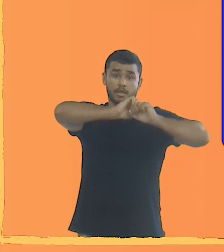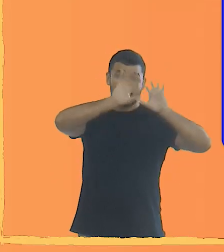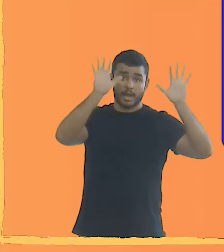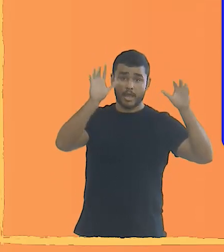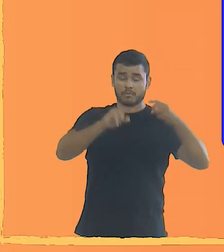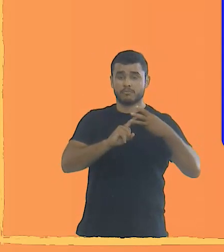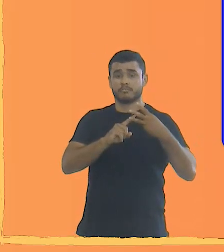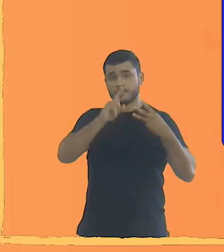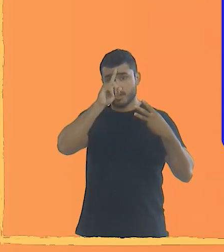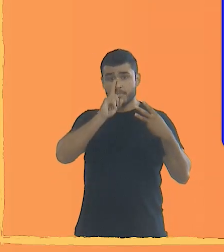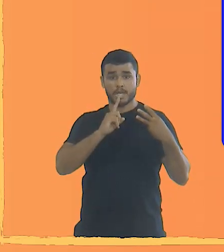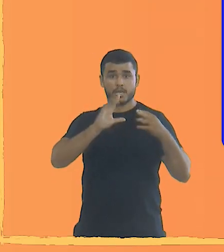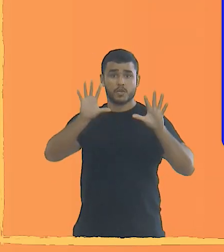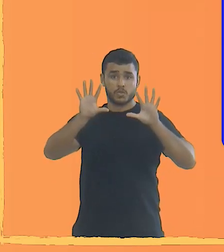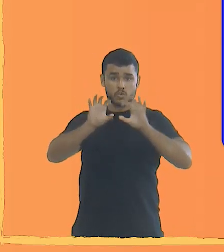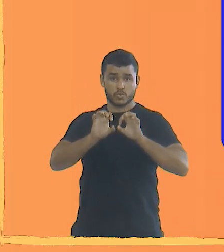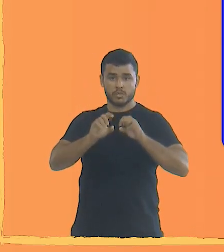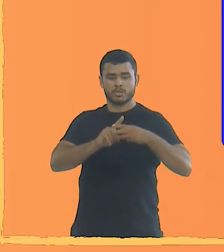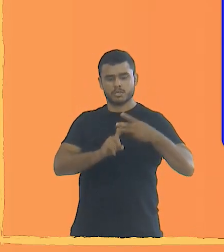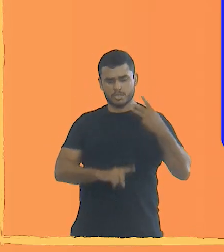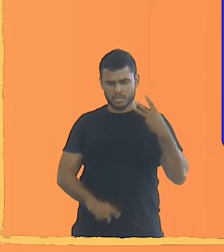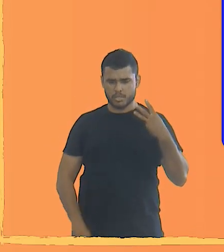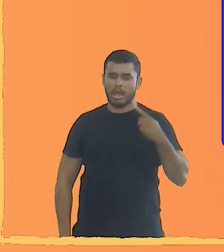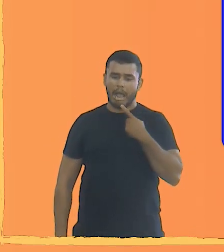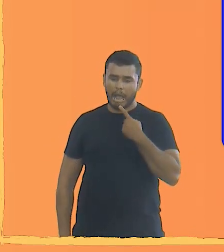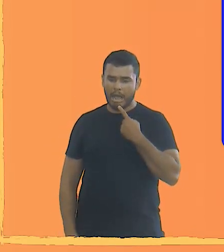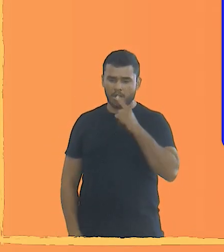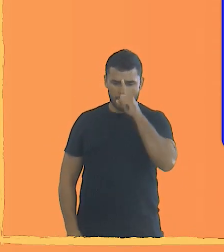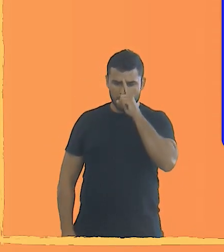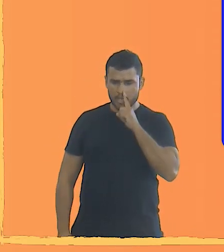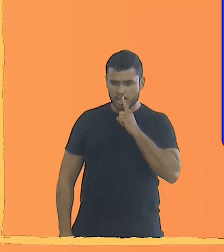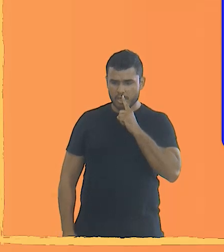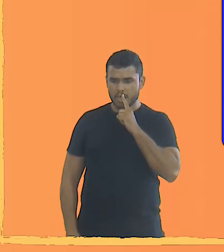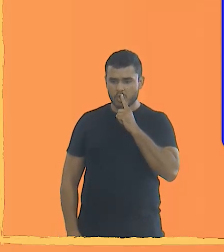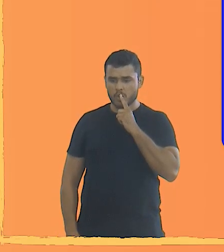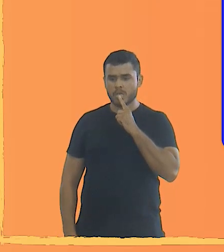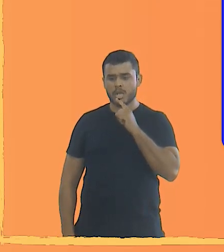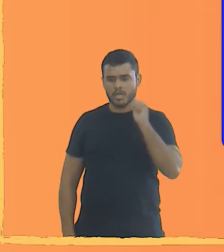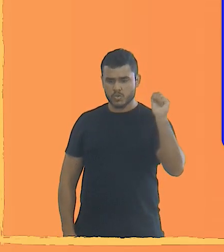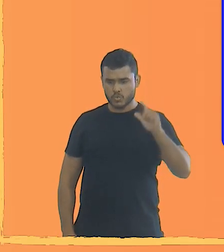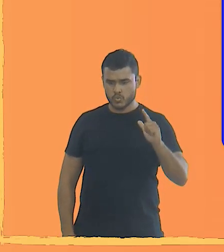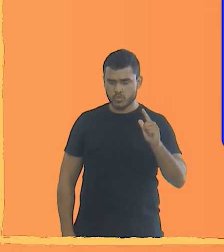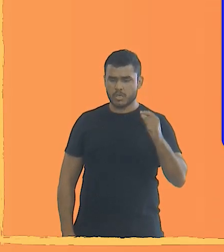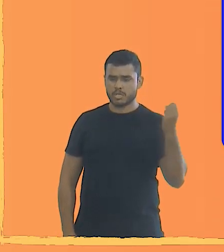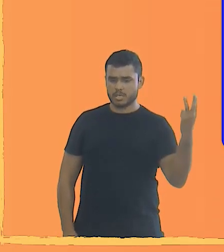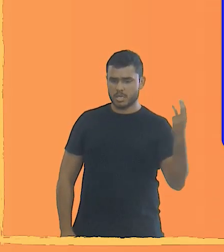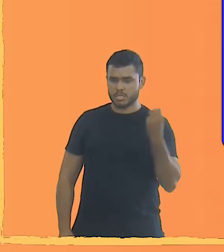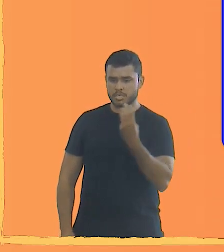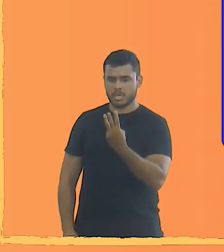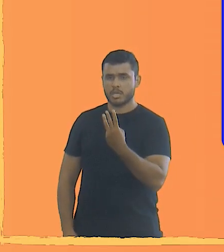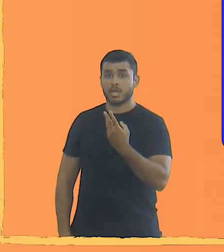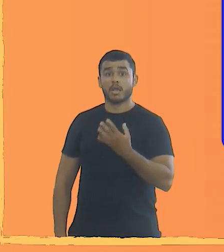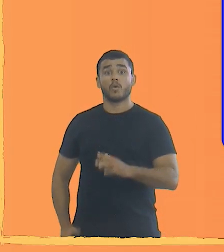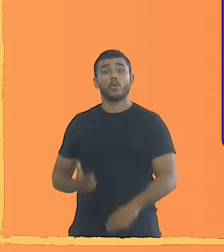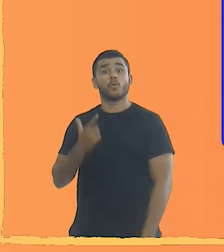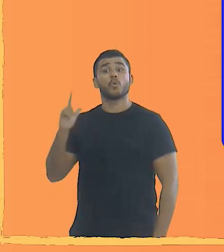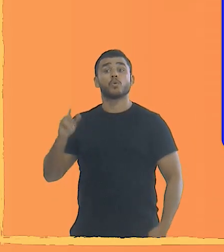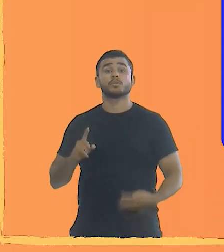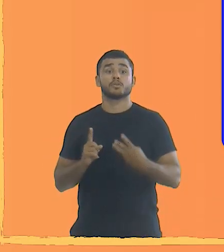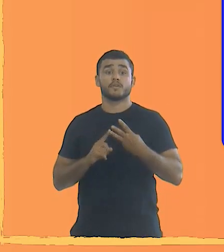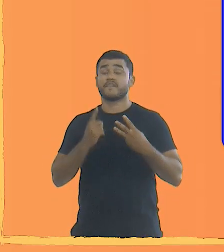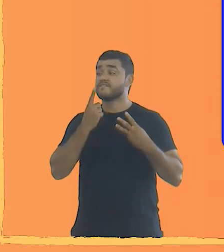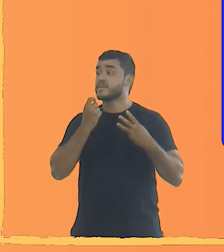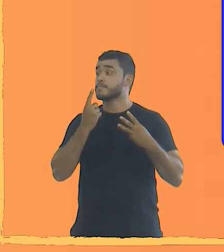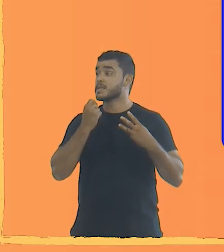6 possibilidades. Para o azul são 3 e para o amarelo são 3, né? Aí tem mais outra cor primária, que é o